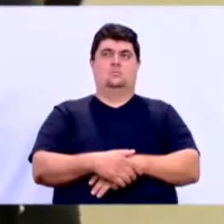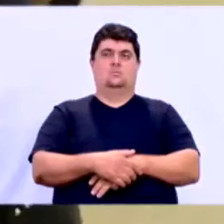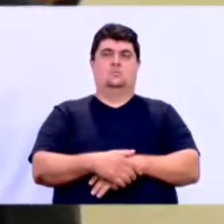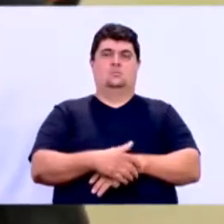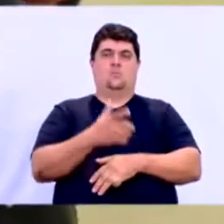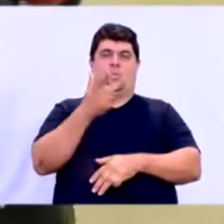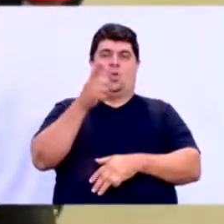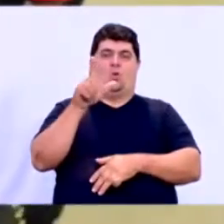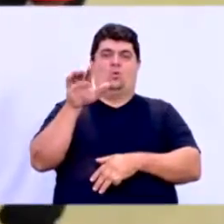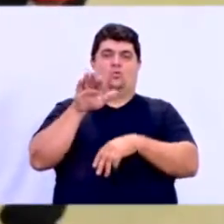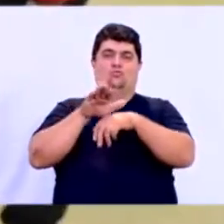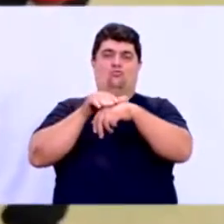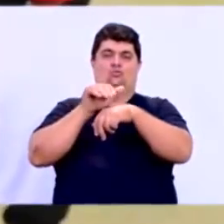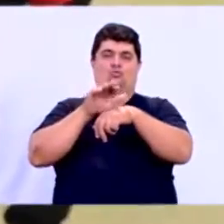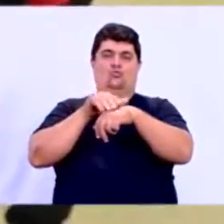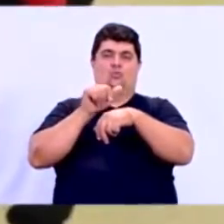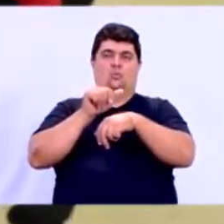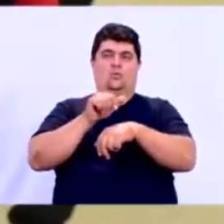Próximo.